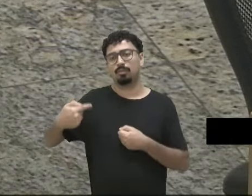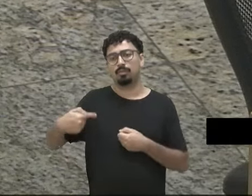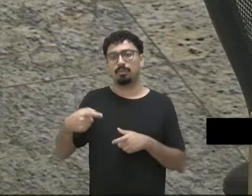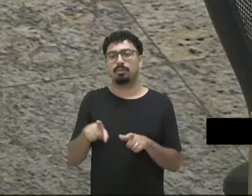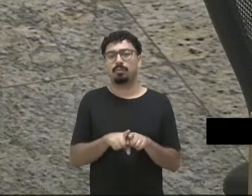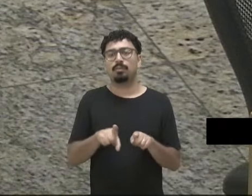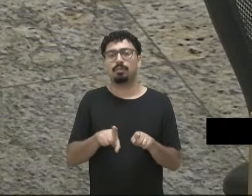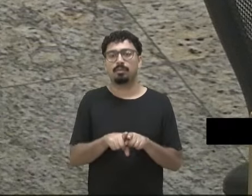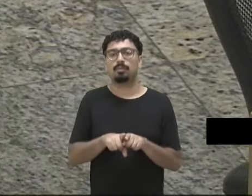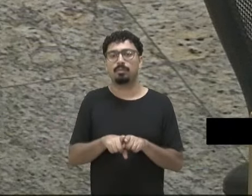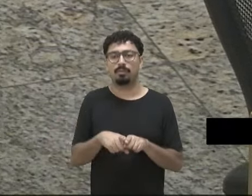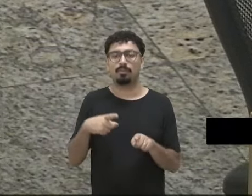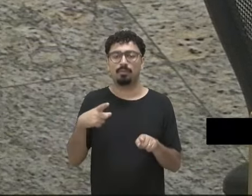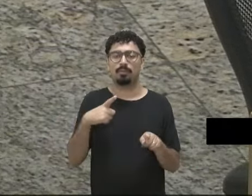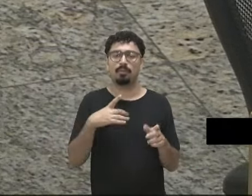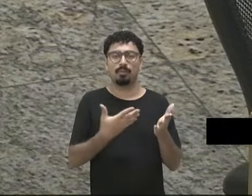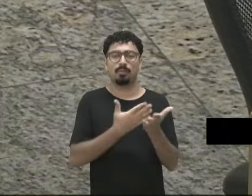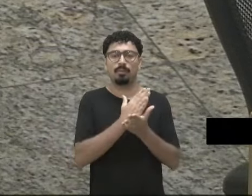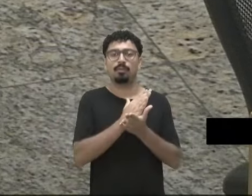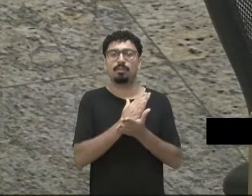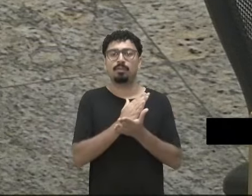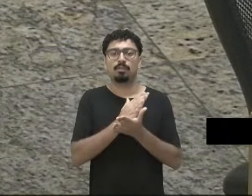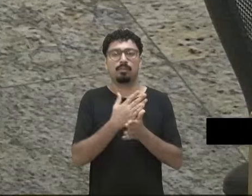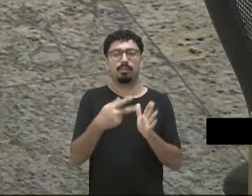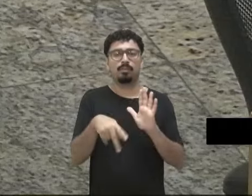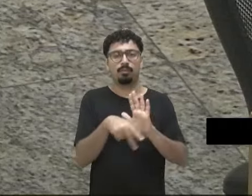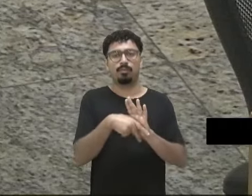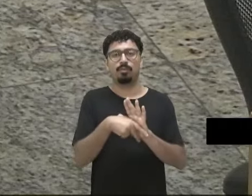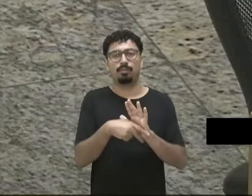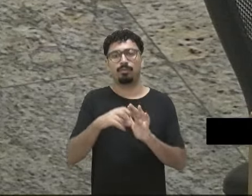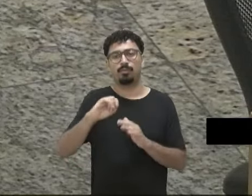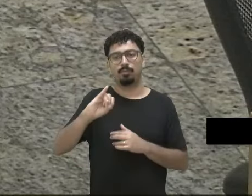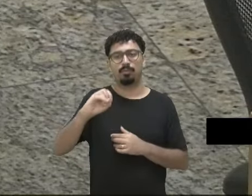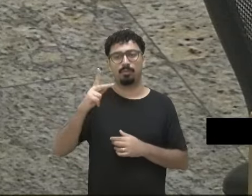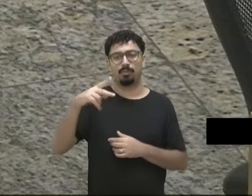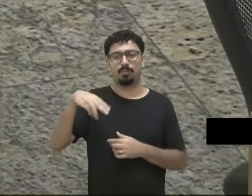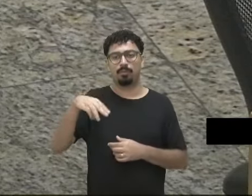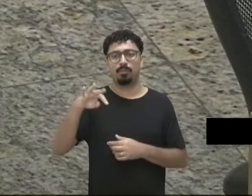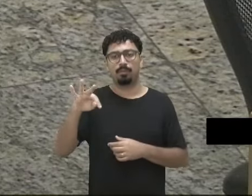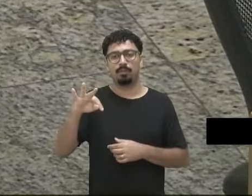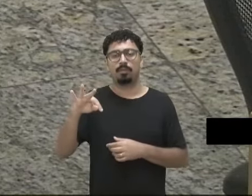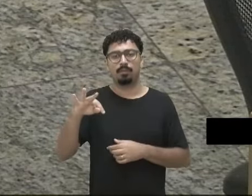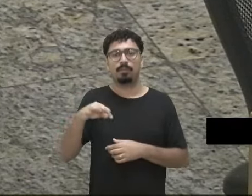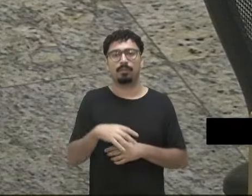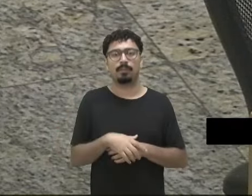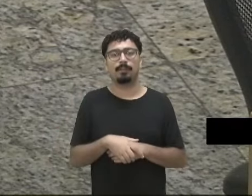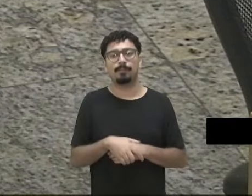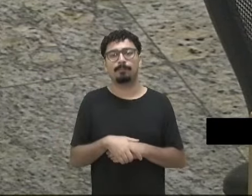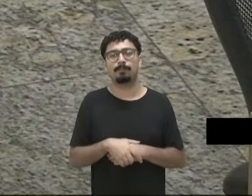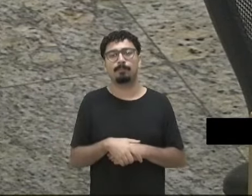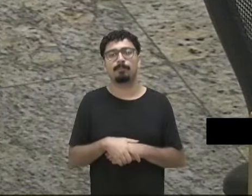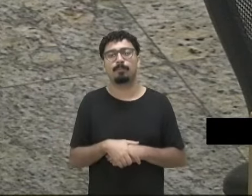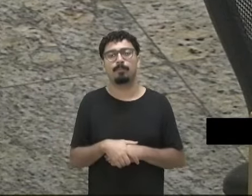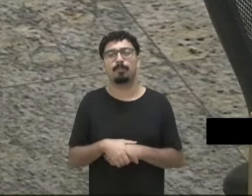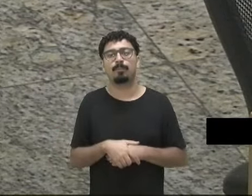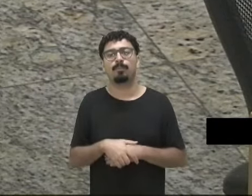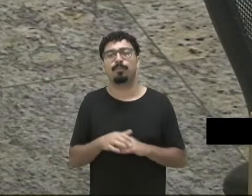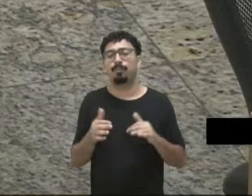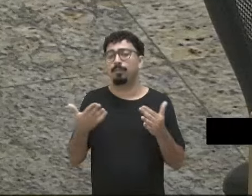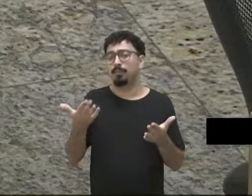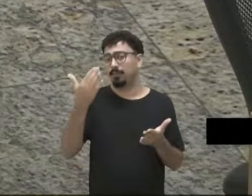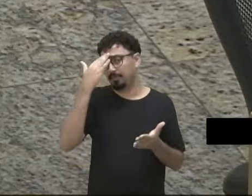submeterá à aprovação do órgão regulador, ou seja, do próprio Instituto de Previdência. do Ministério da Previdência. Então,